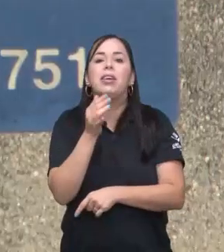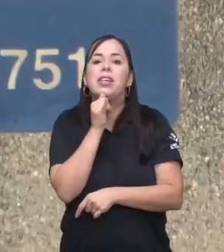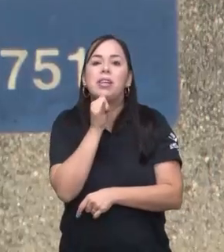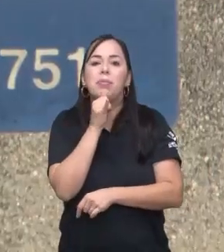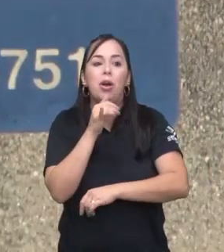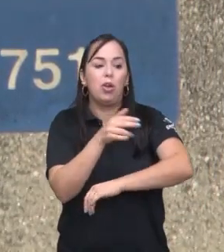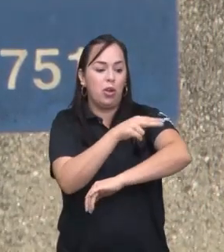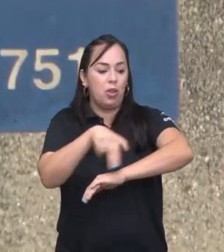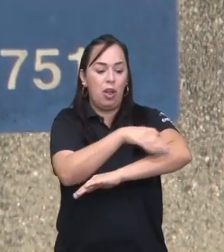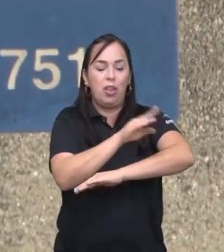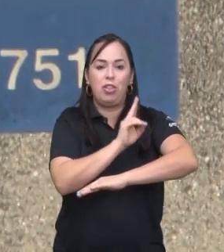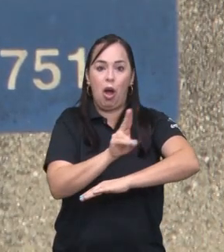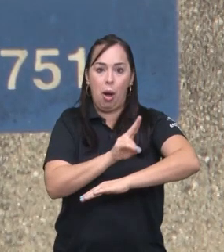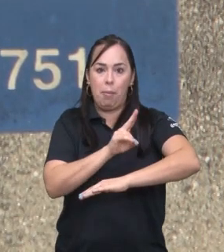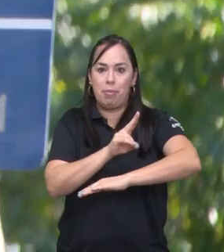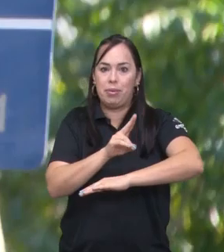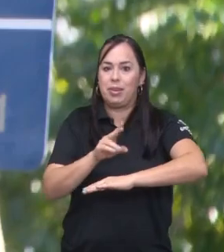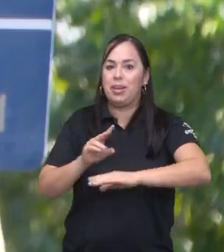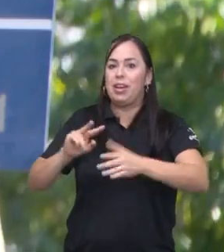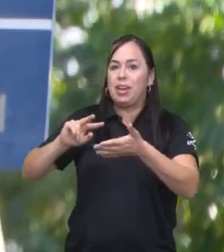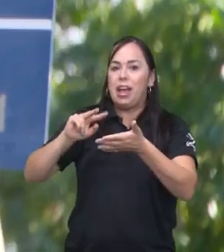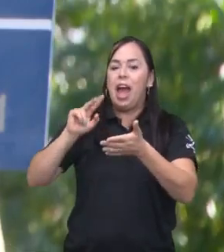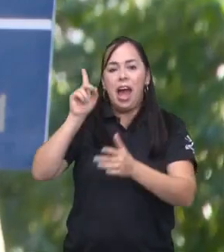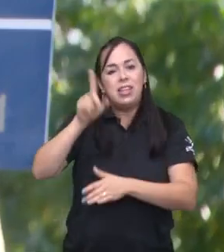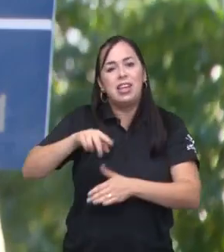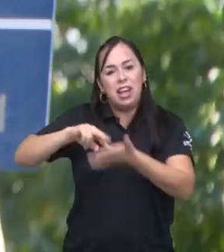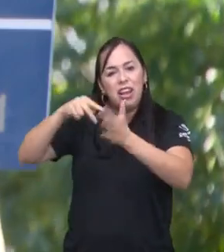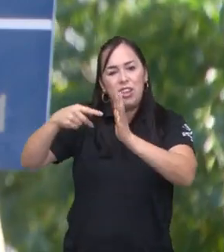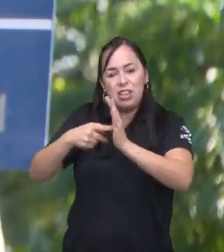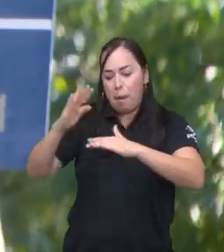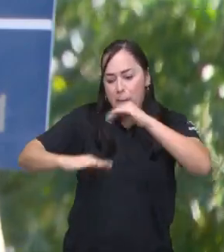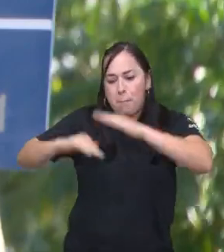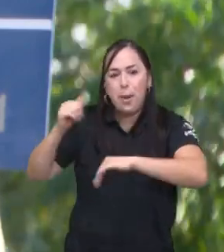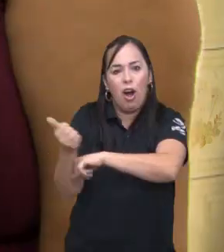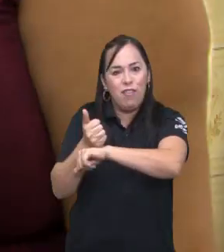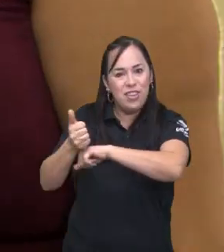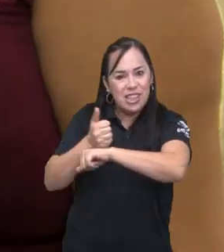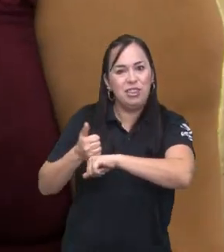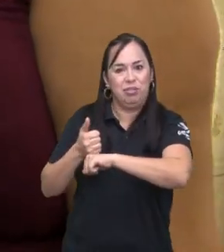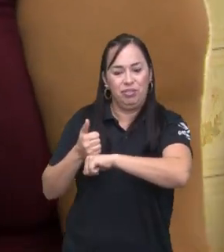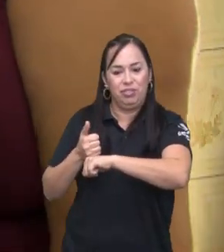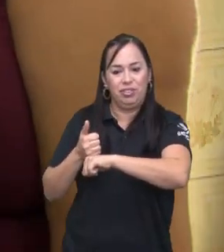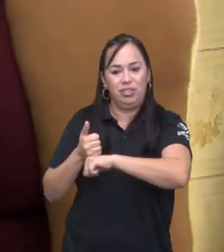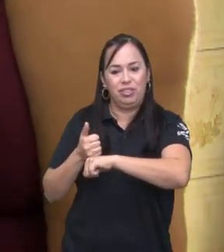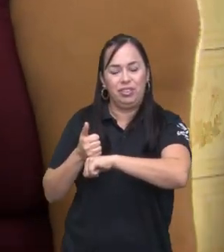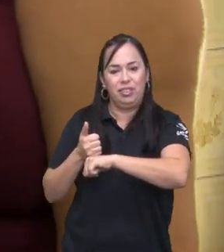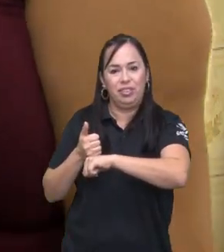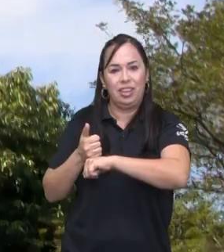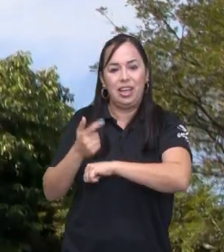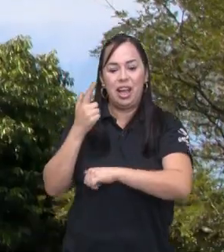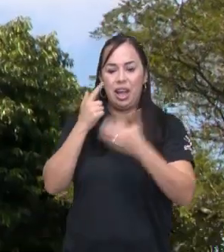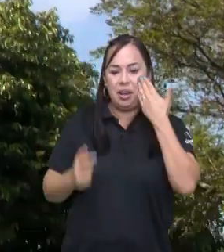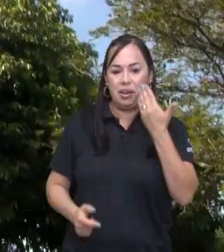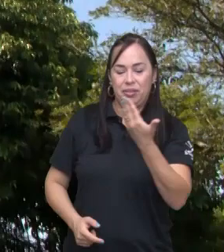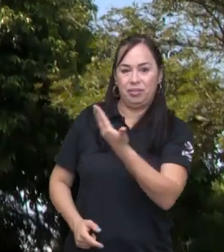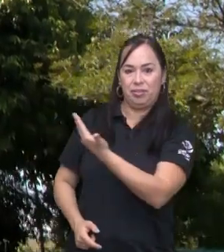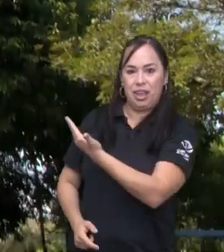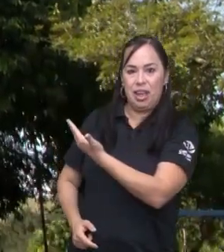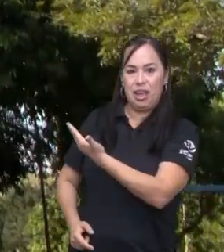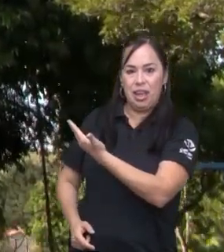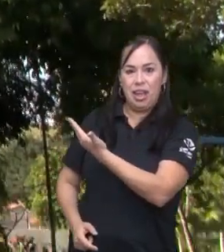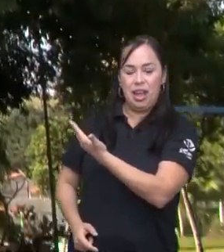tudo de operários, né, da profissão. E lá é tipo uma chave de grifo, né?